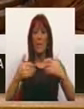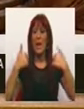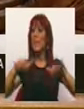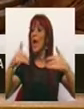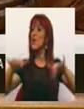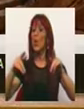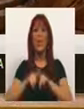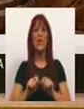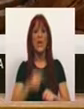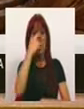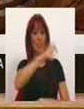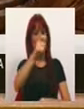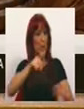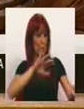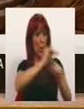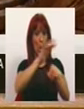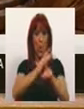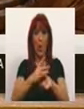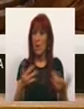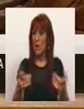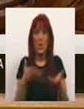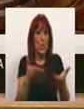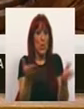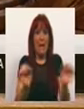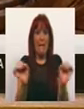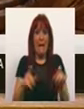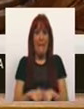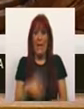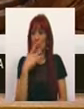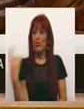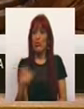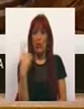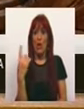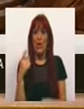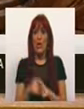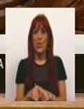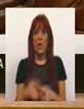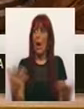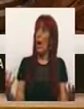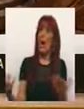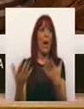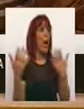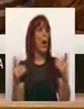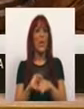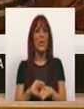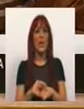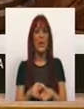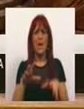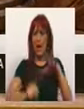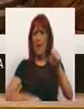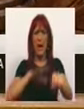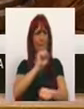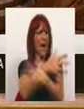os seus concidadãos sem socorro sozinhos é braços com évora cidade as